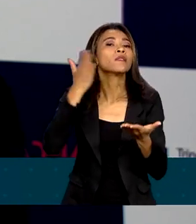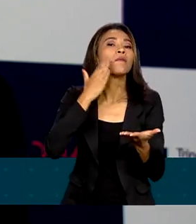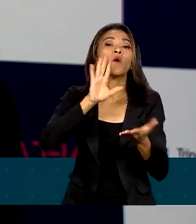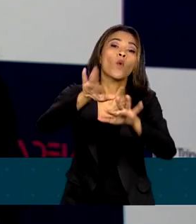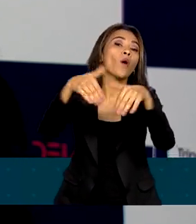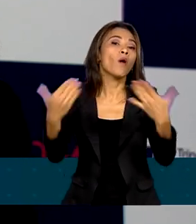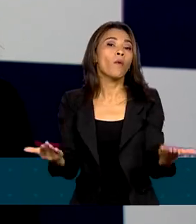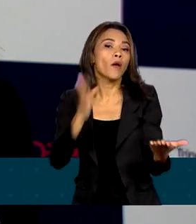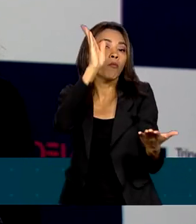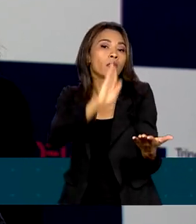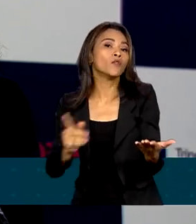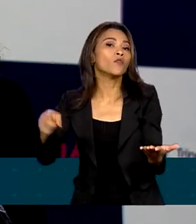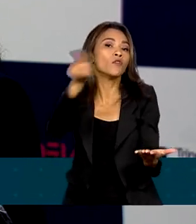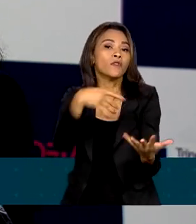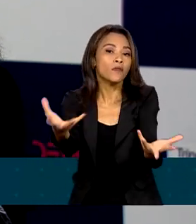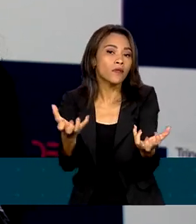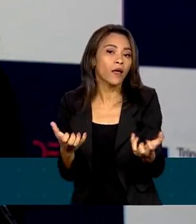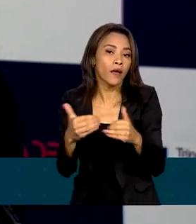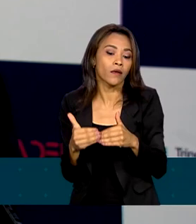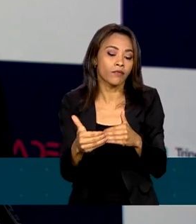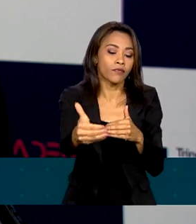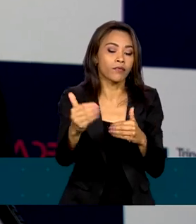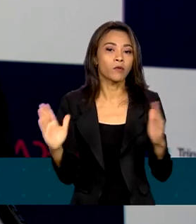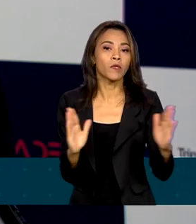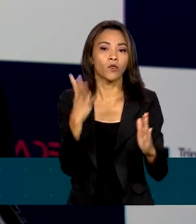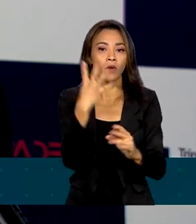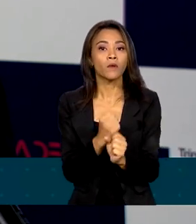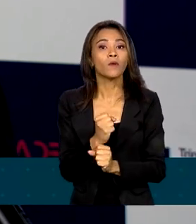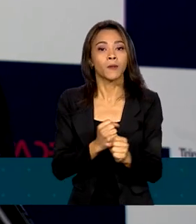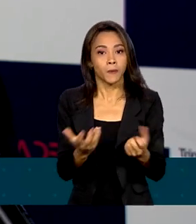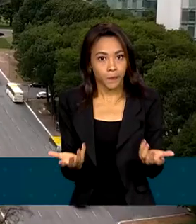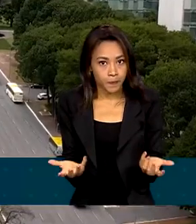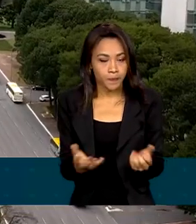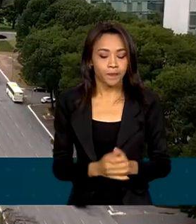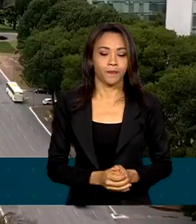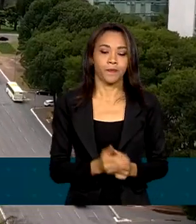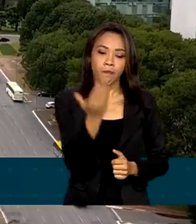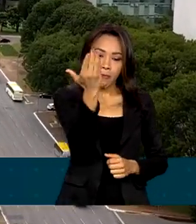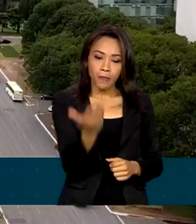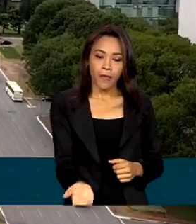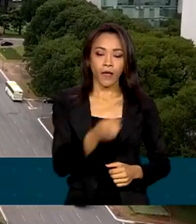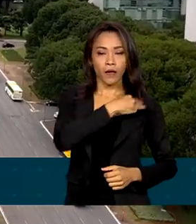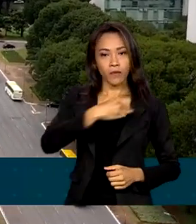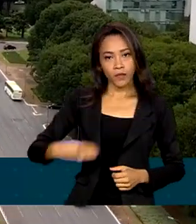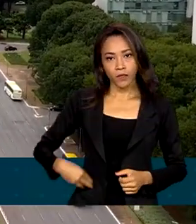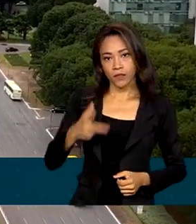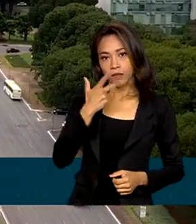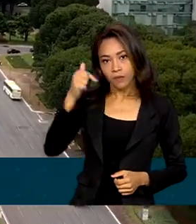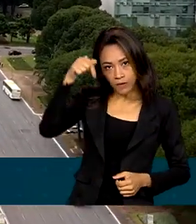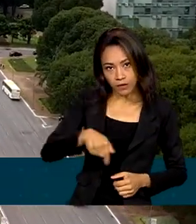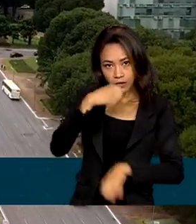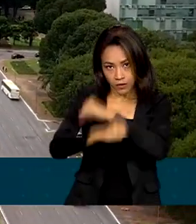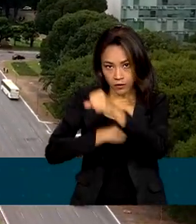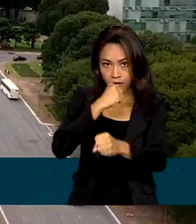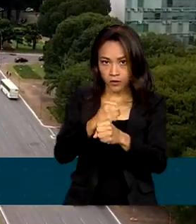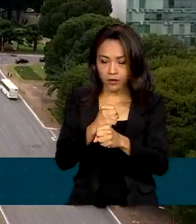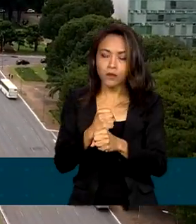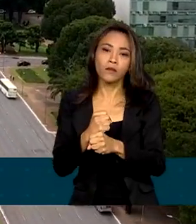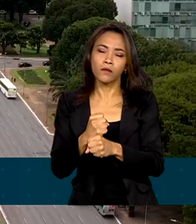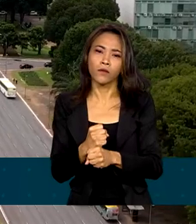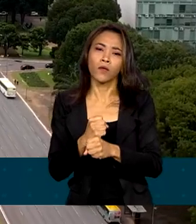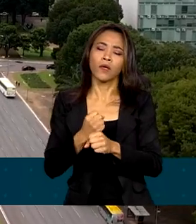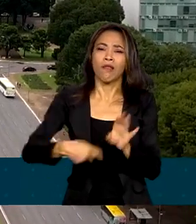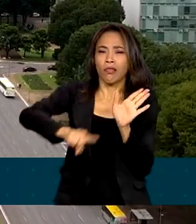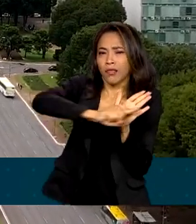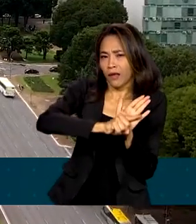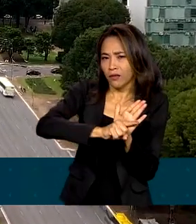querem e nós queremos para os próximos 4 anos. A ministra do Planejamento e Orçamento disse que para este ano, a estimativa de saldo